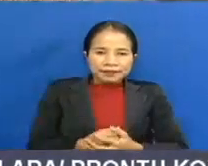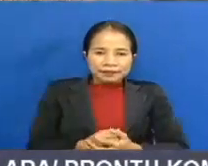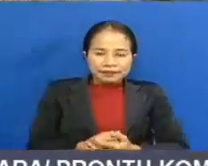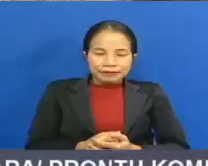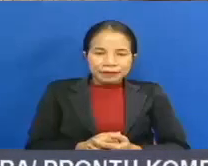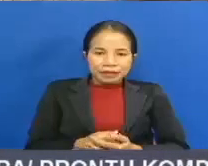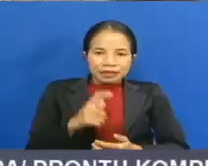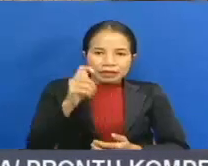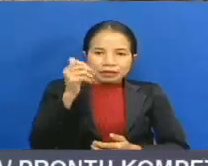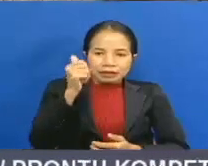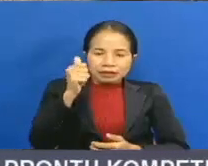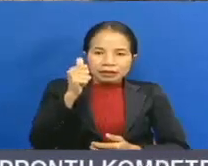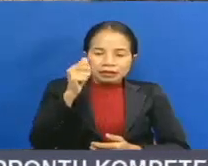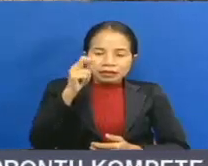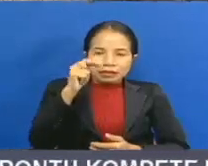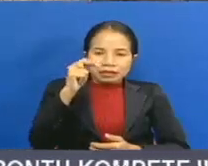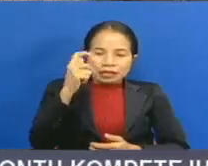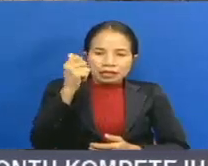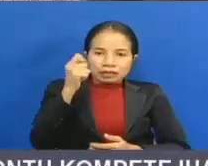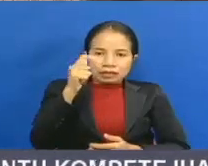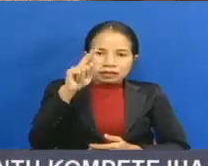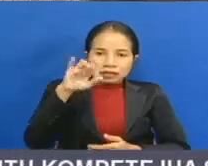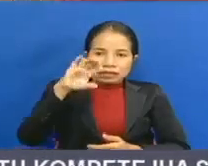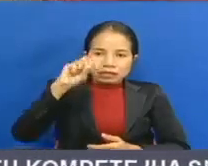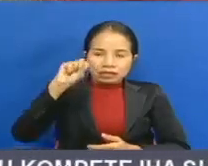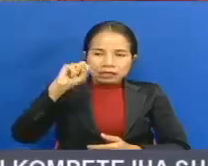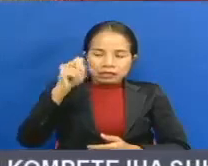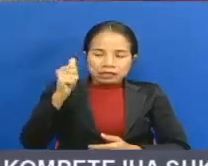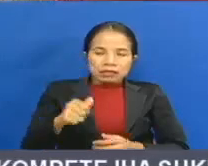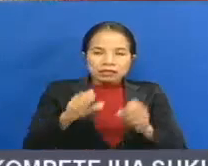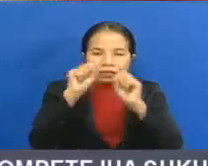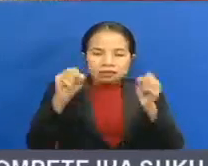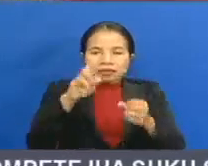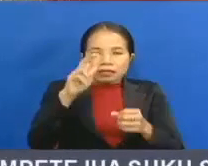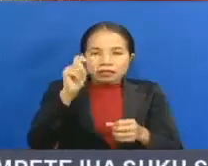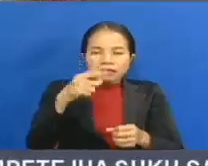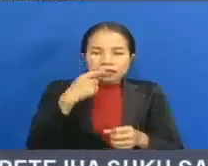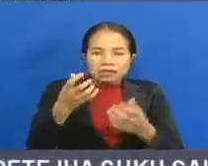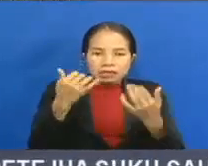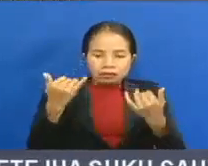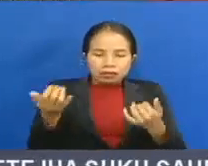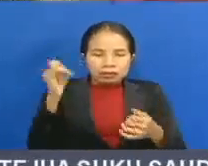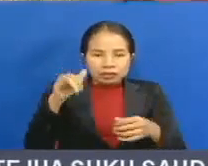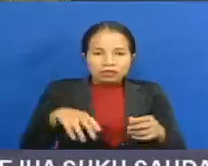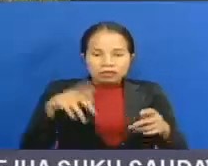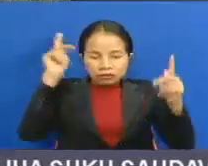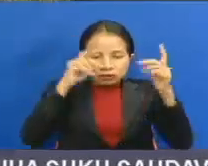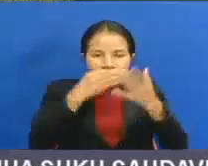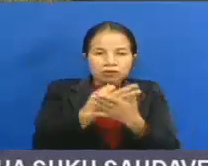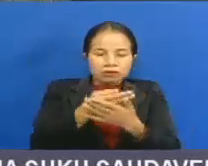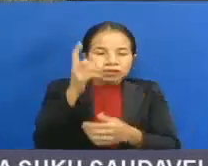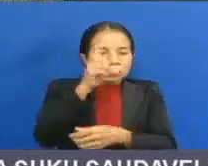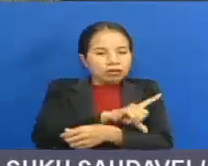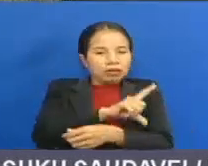Na terceira da costa, nesse negociante mercado TBS, sábado, né, Bartetel Hector, dada um nesse preocupa o rendimento cada